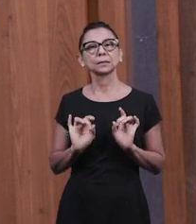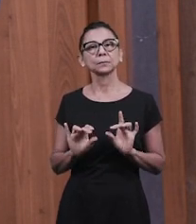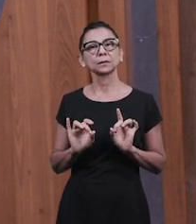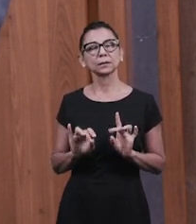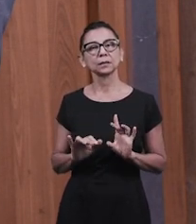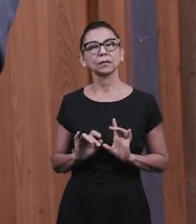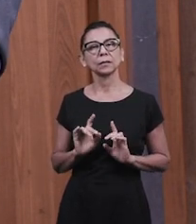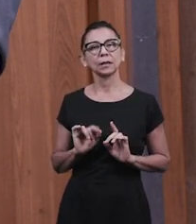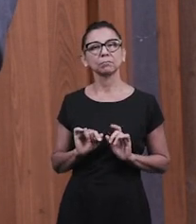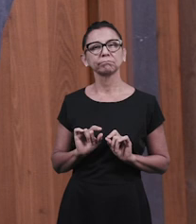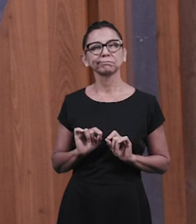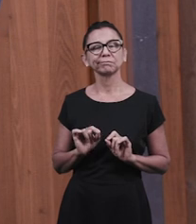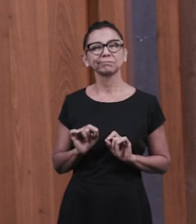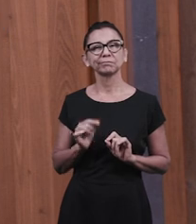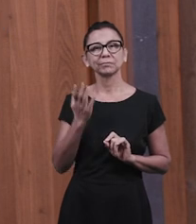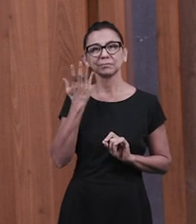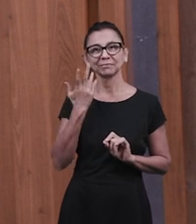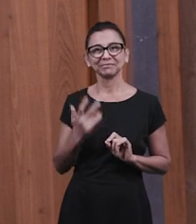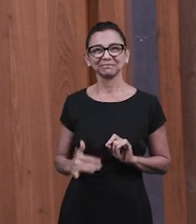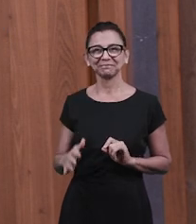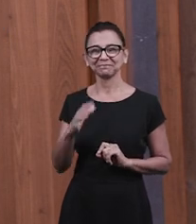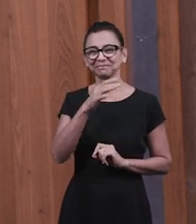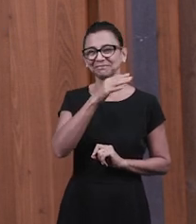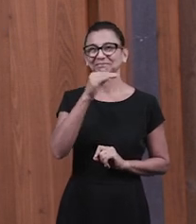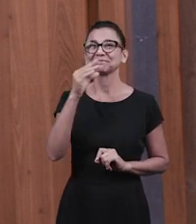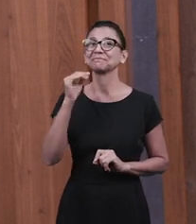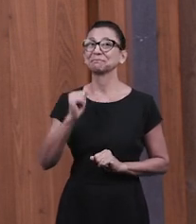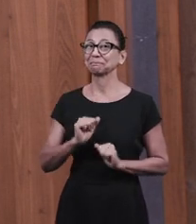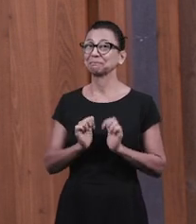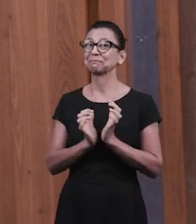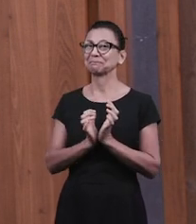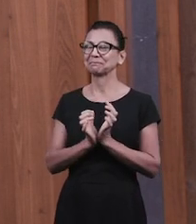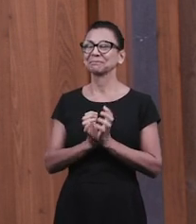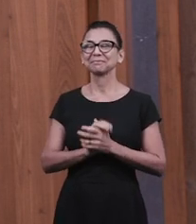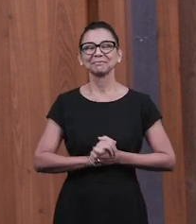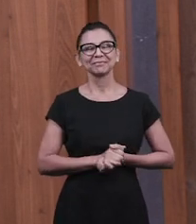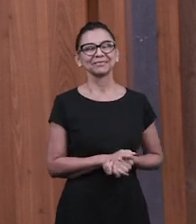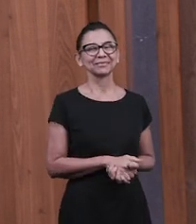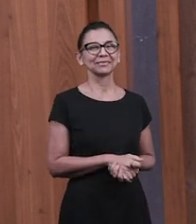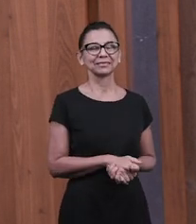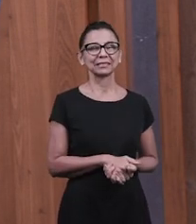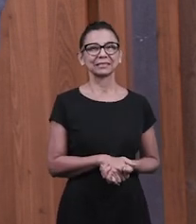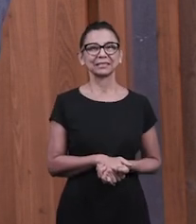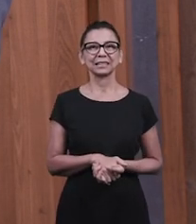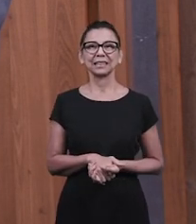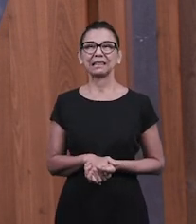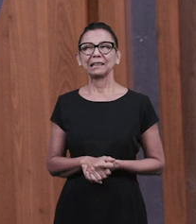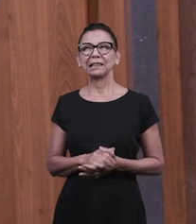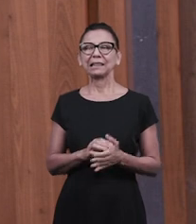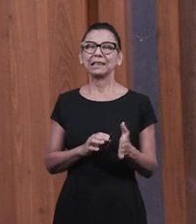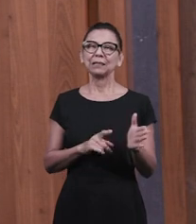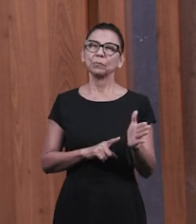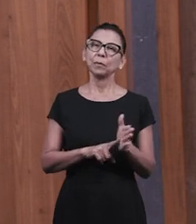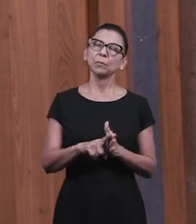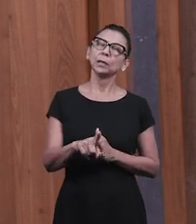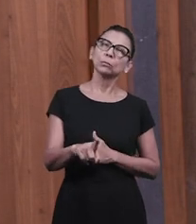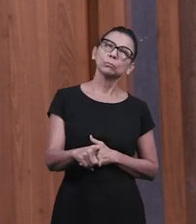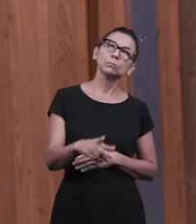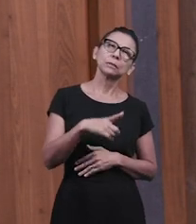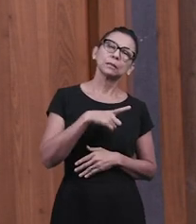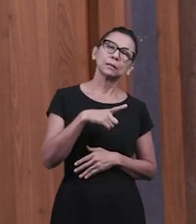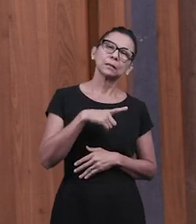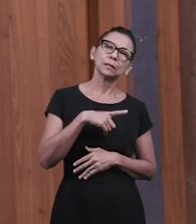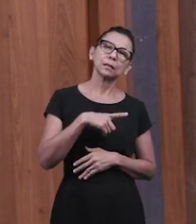direcionada especialmente para as crianças, os intermediários e os adolescentes. E é uma pergunta que envolve